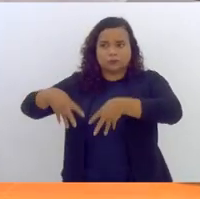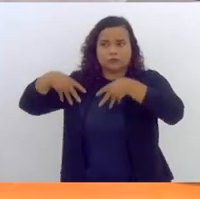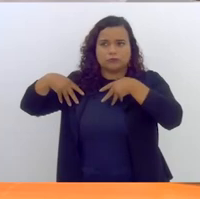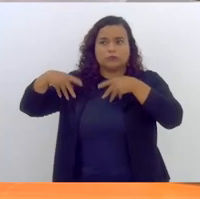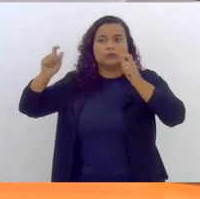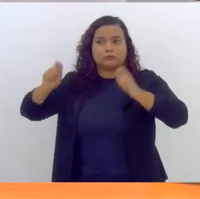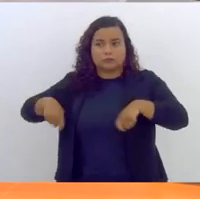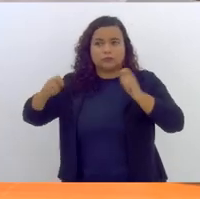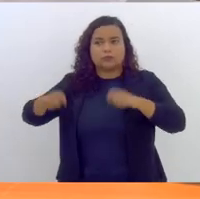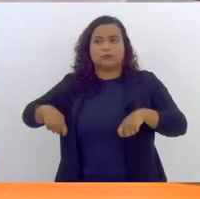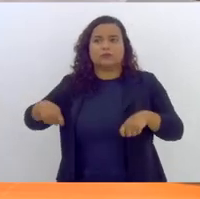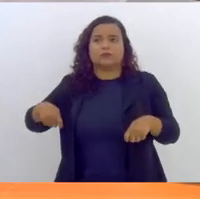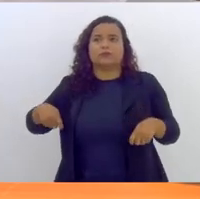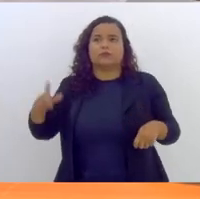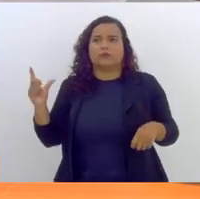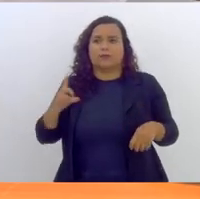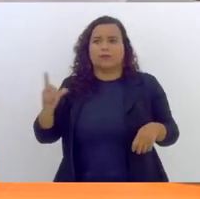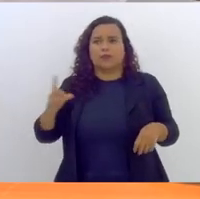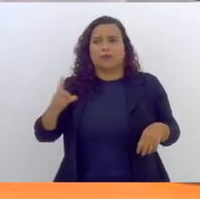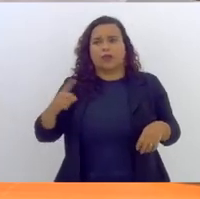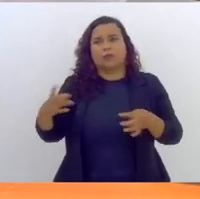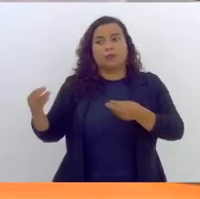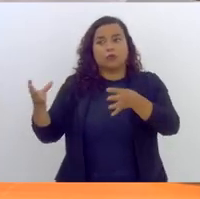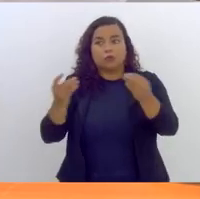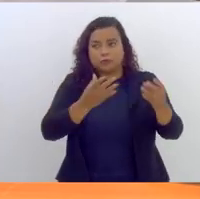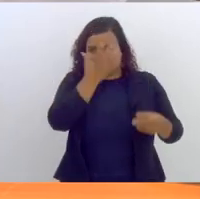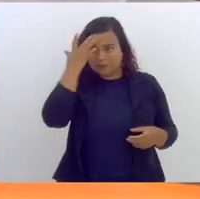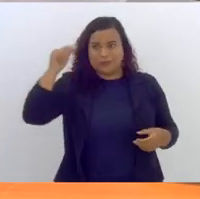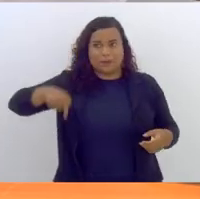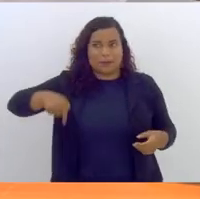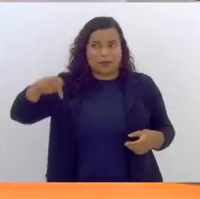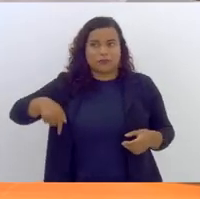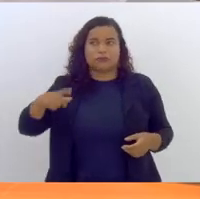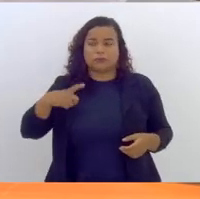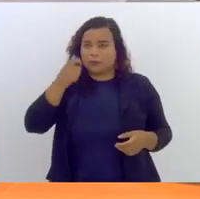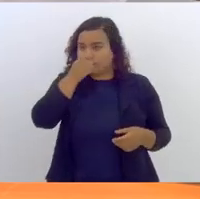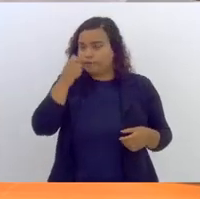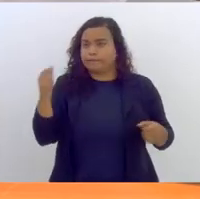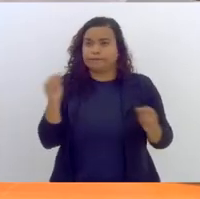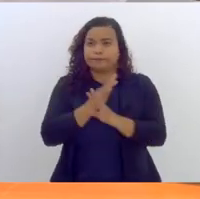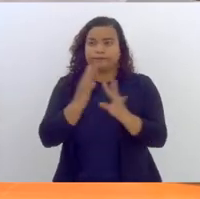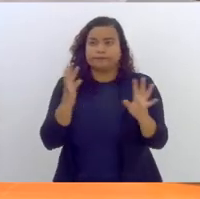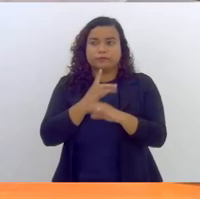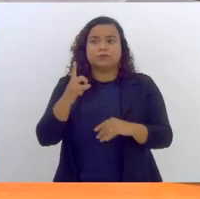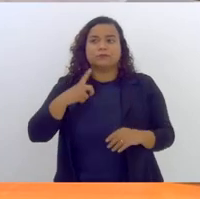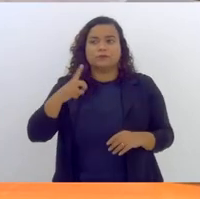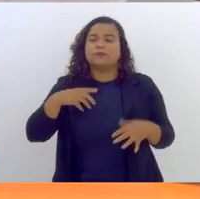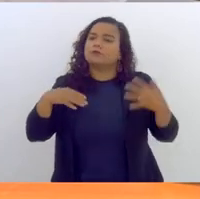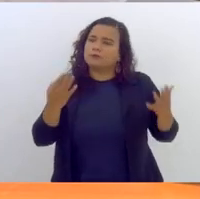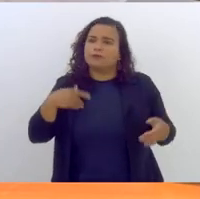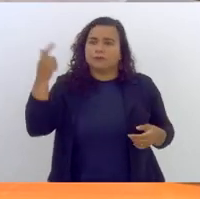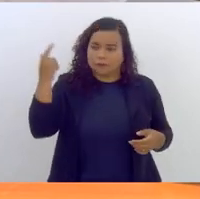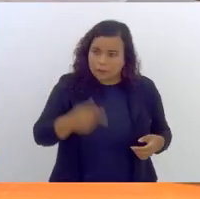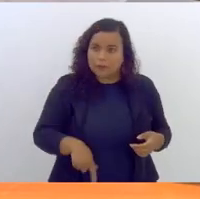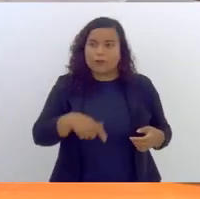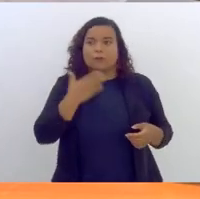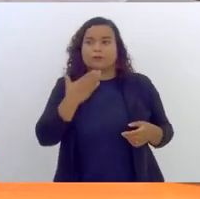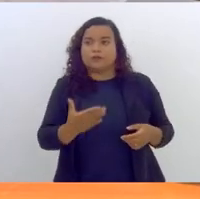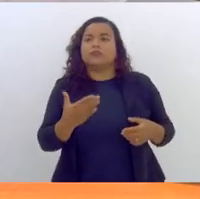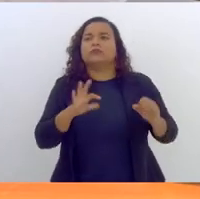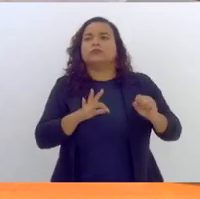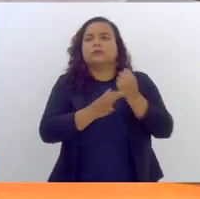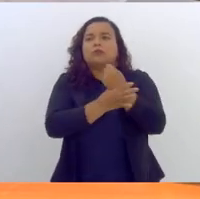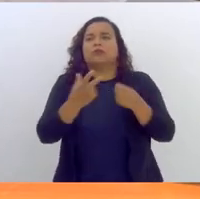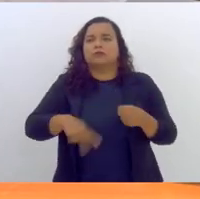e que tem uma já vista que tem uma quantidade muito grande de pessoas lá embaixo então reforçar aqui com a com a segurança da